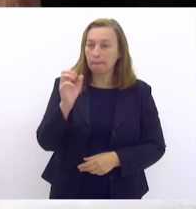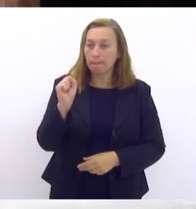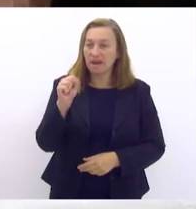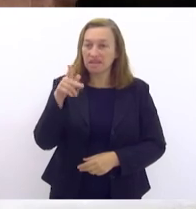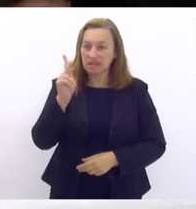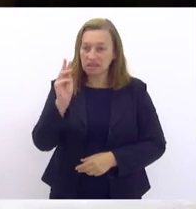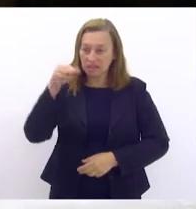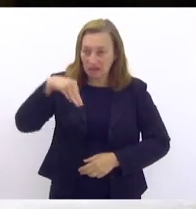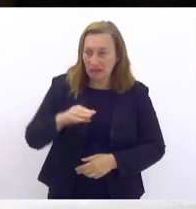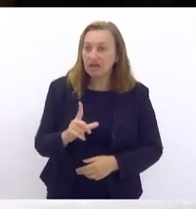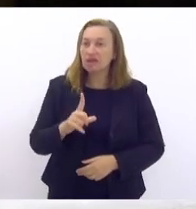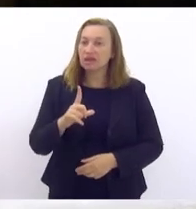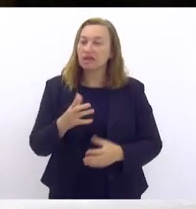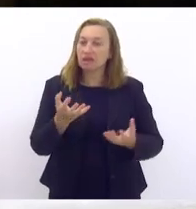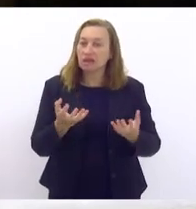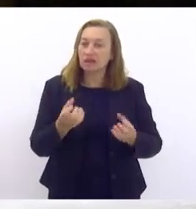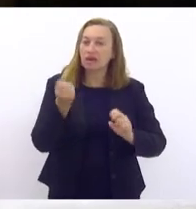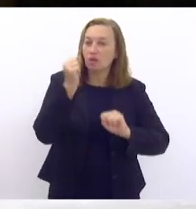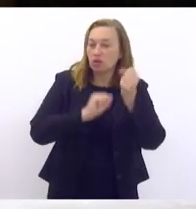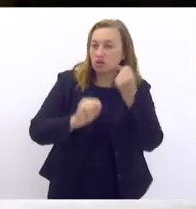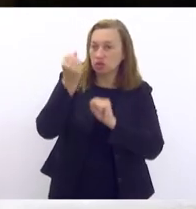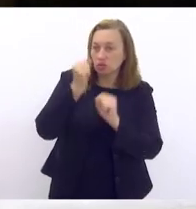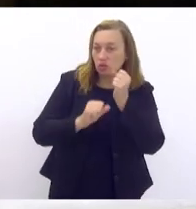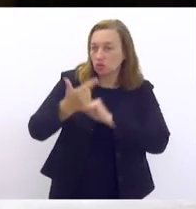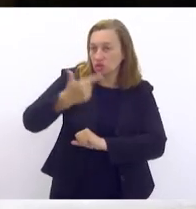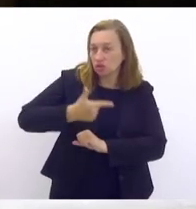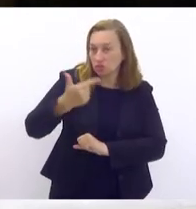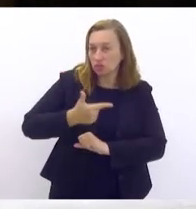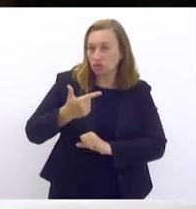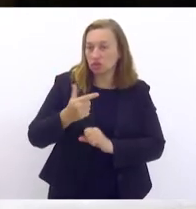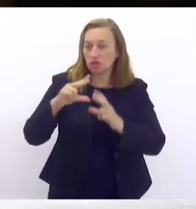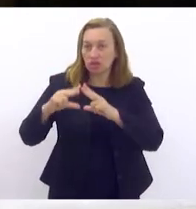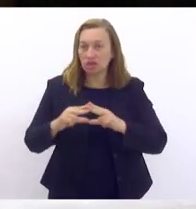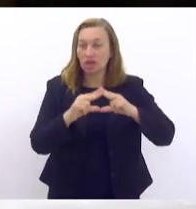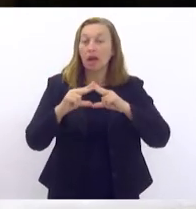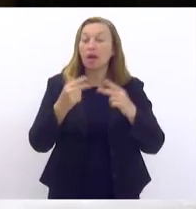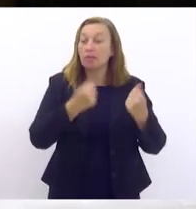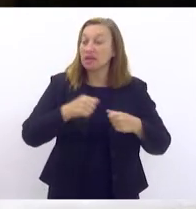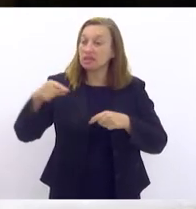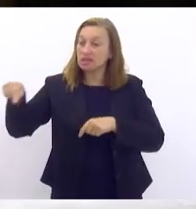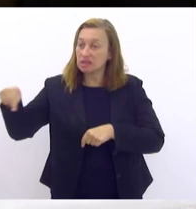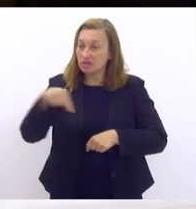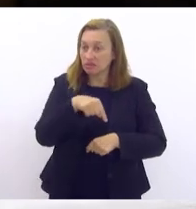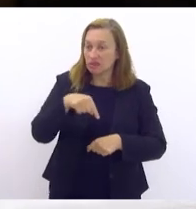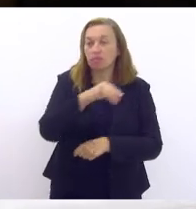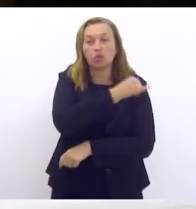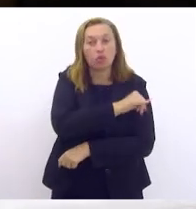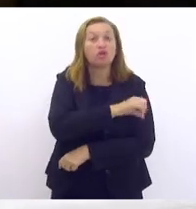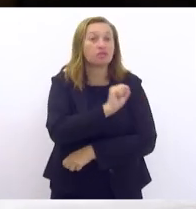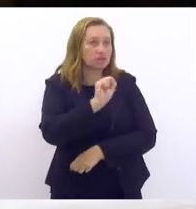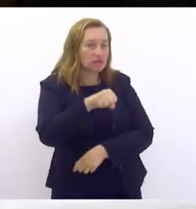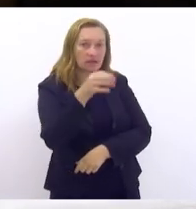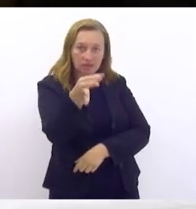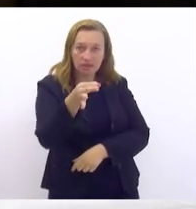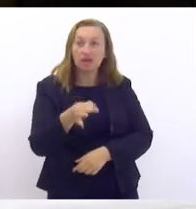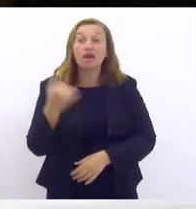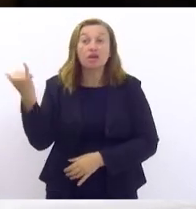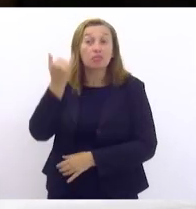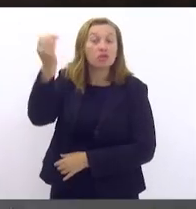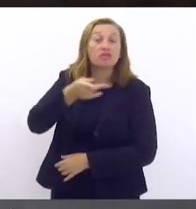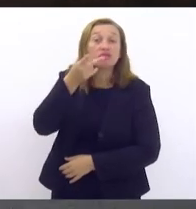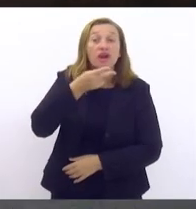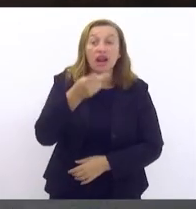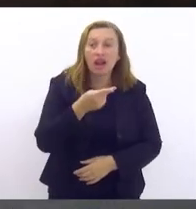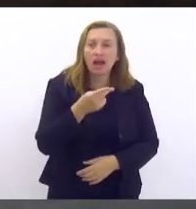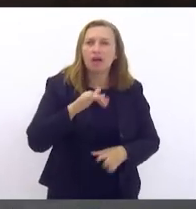segunda indústria de reciclagem ela tem que vir para o Rio de Janeiro é importante a gente falar isso